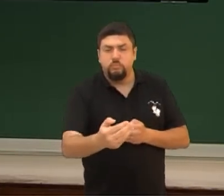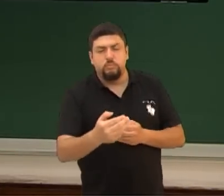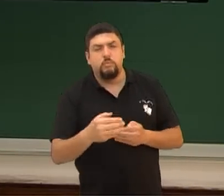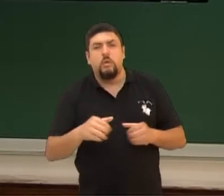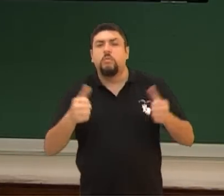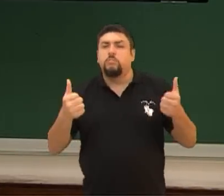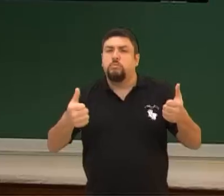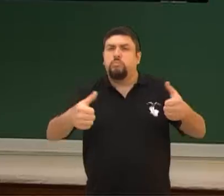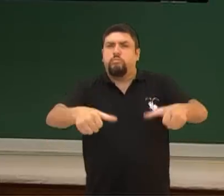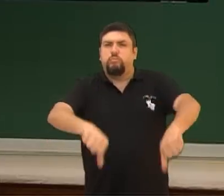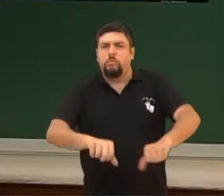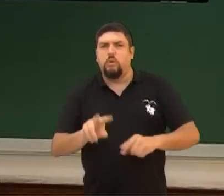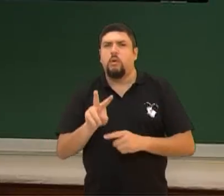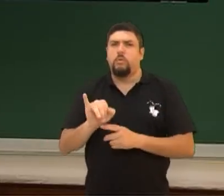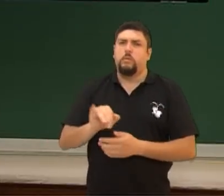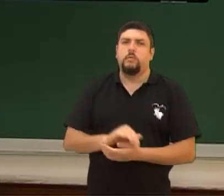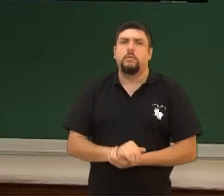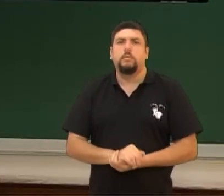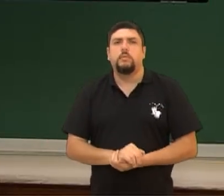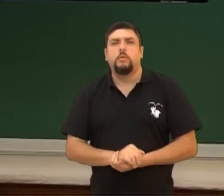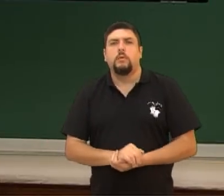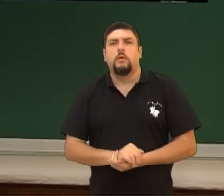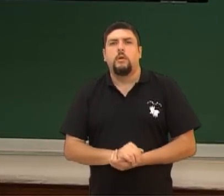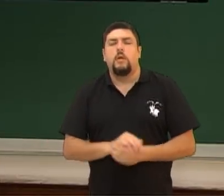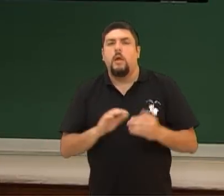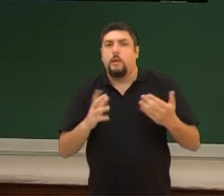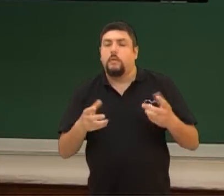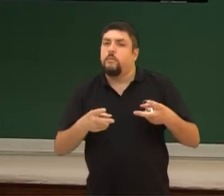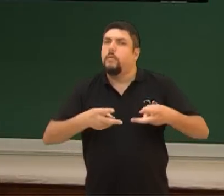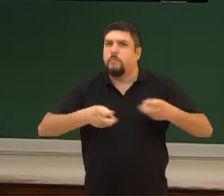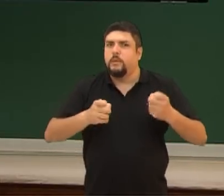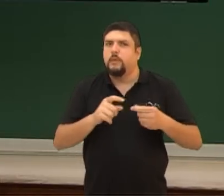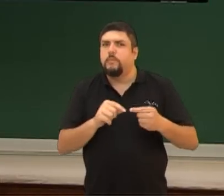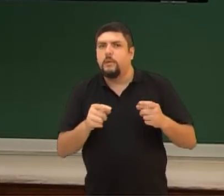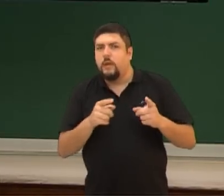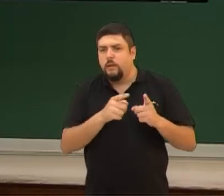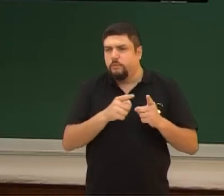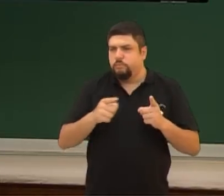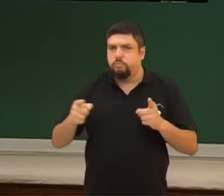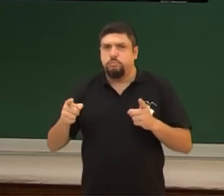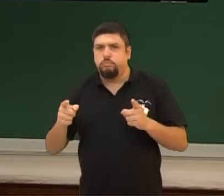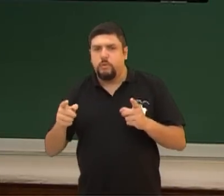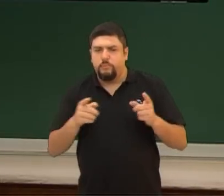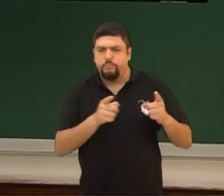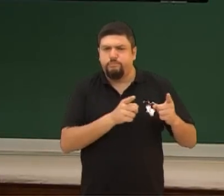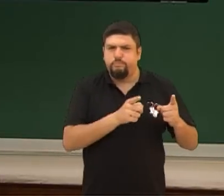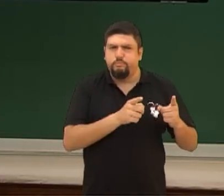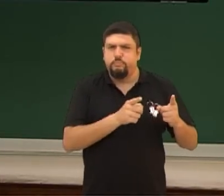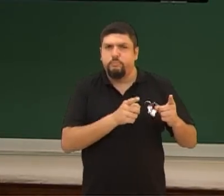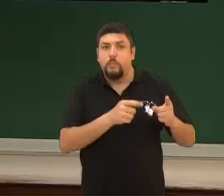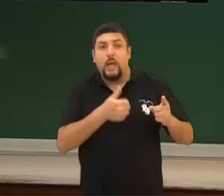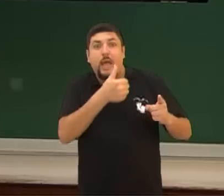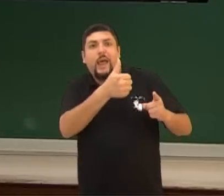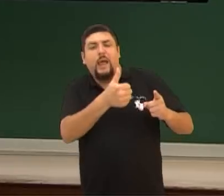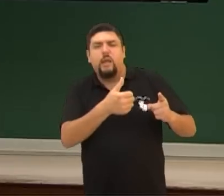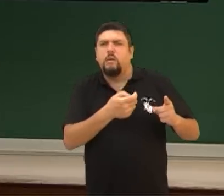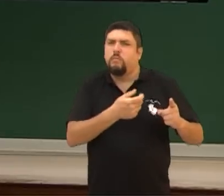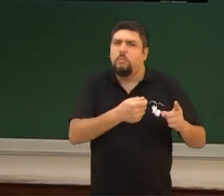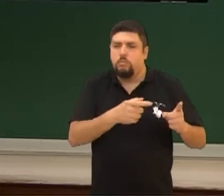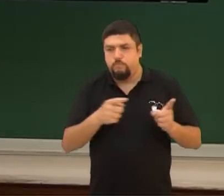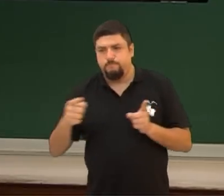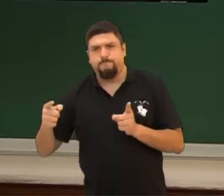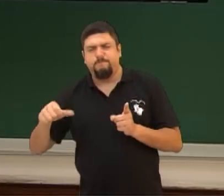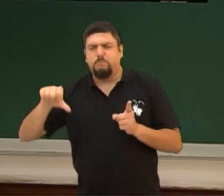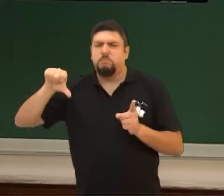meses. Então, veja qual é a previsão aqui, é mais pessimista, né, em relação a esse gráfico aqui sobre a situação da